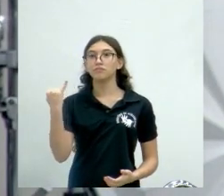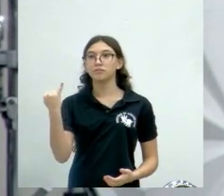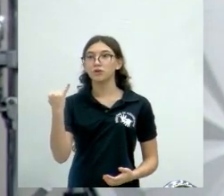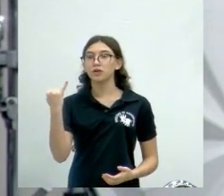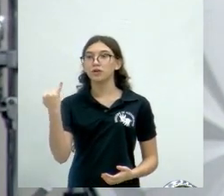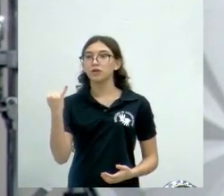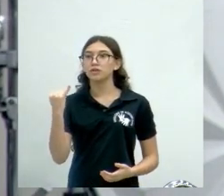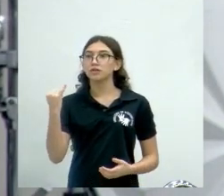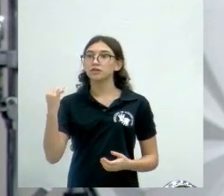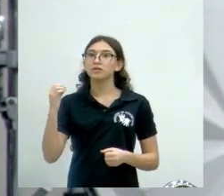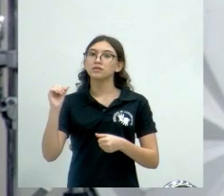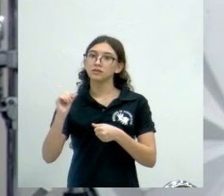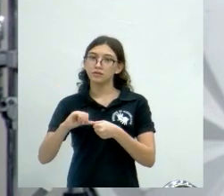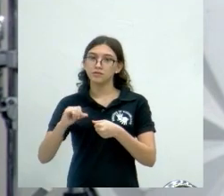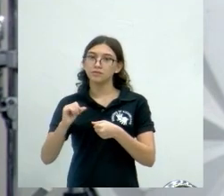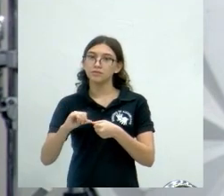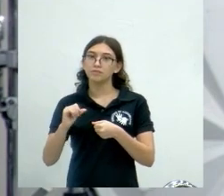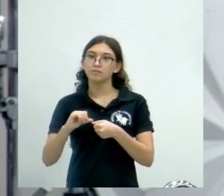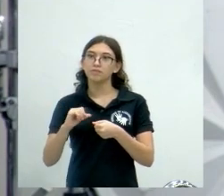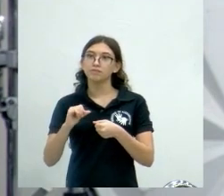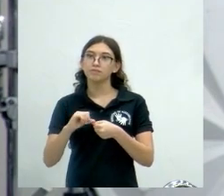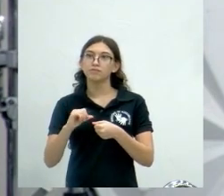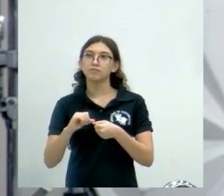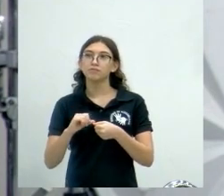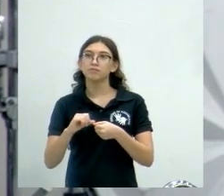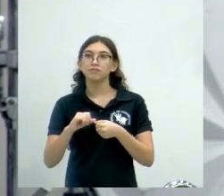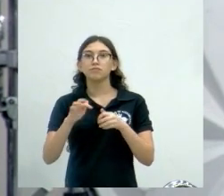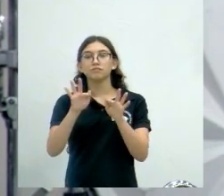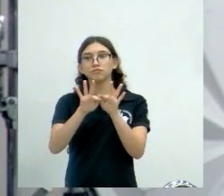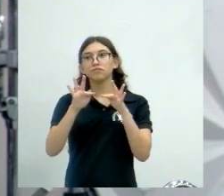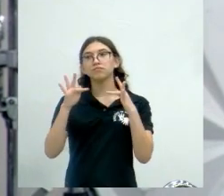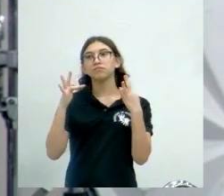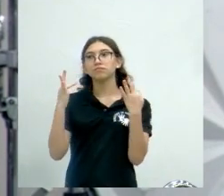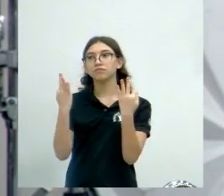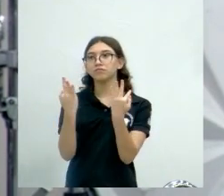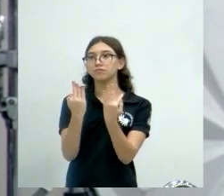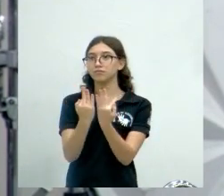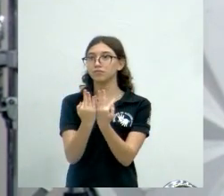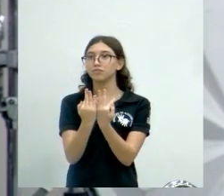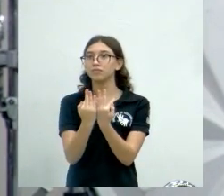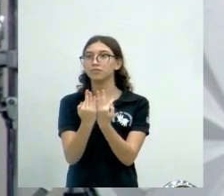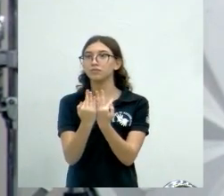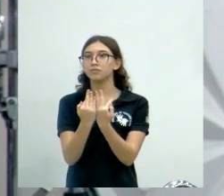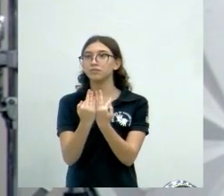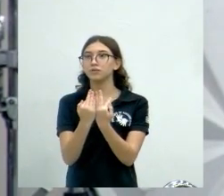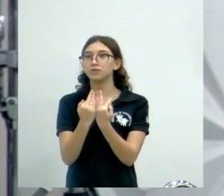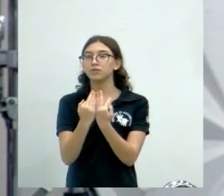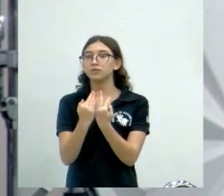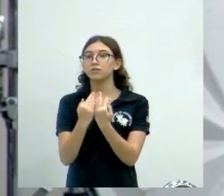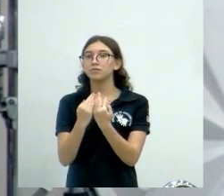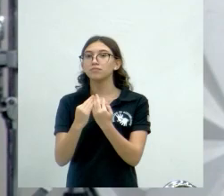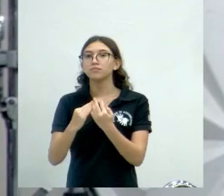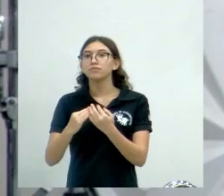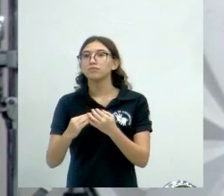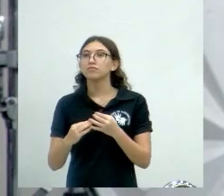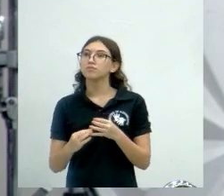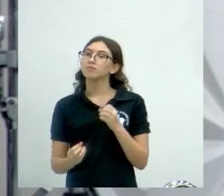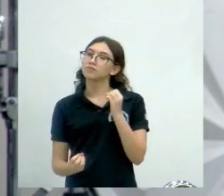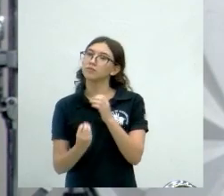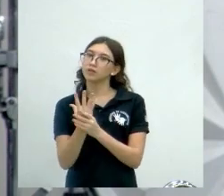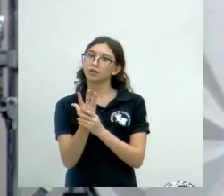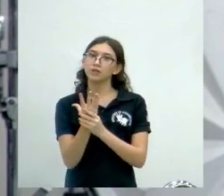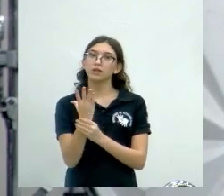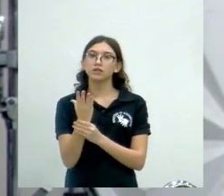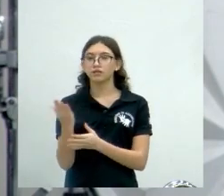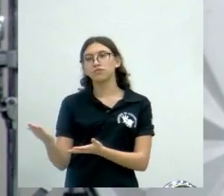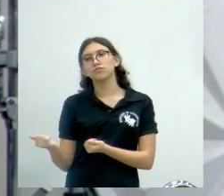disciplina, principalmente no seio familiar, né? Principalmente na criação dessa nova geração. Se você é pai ou